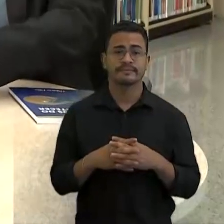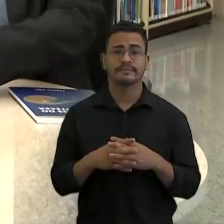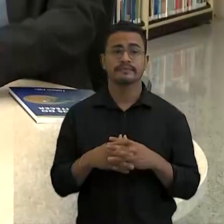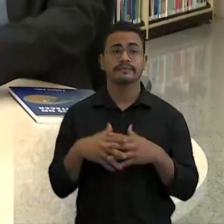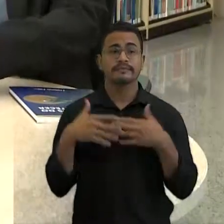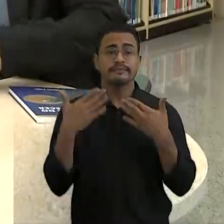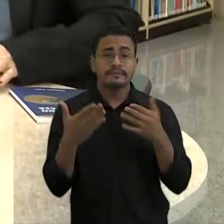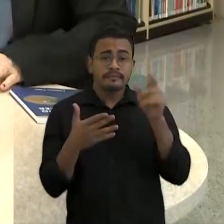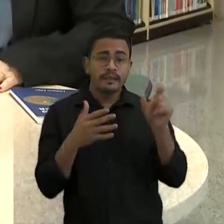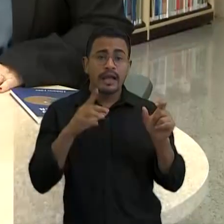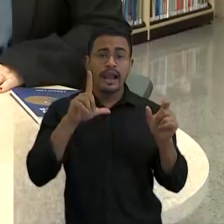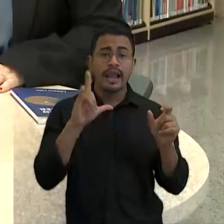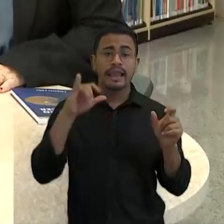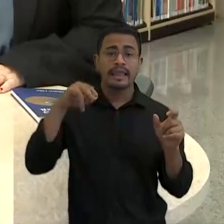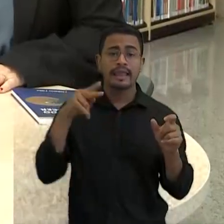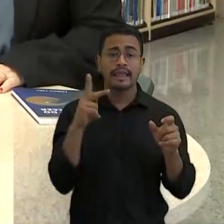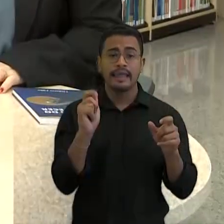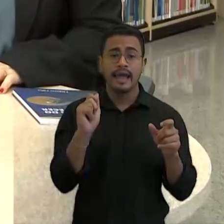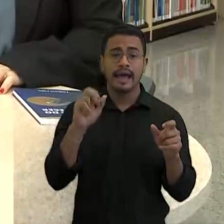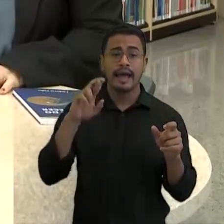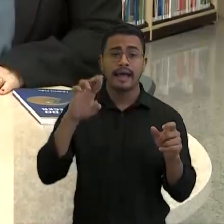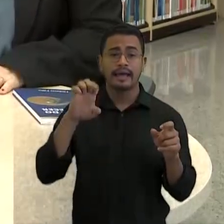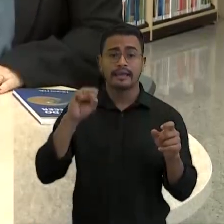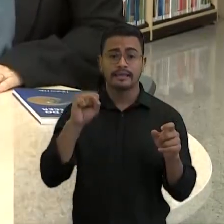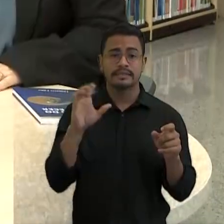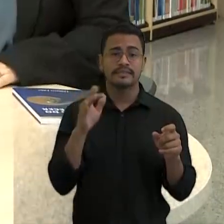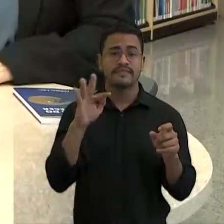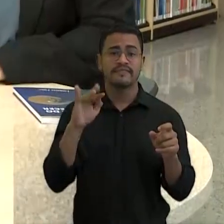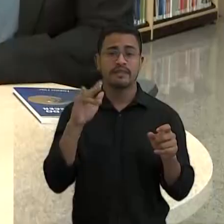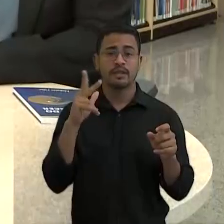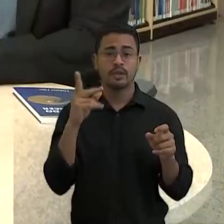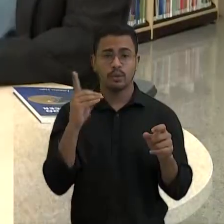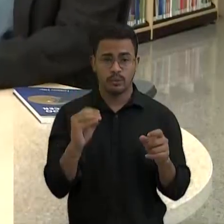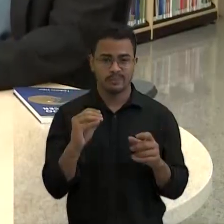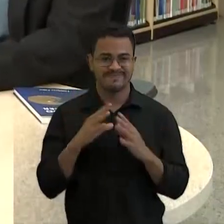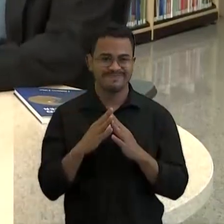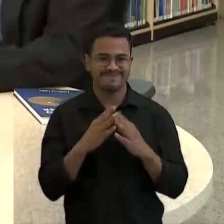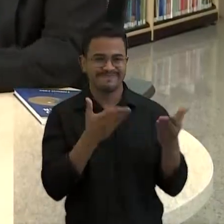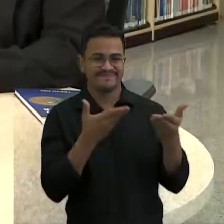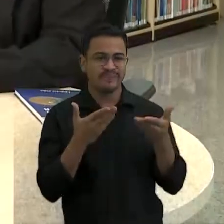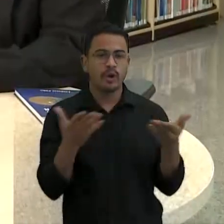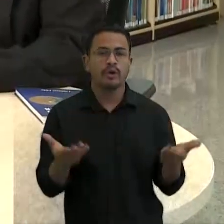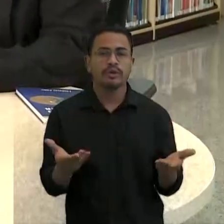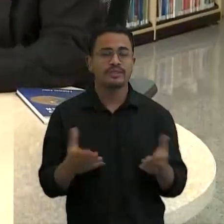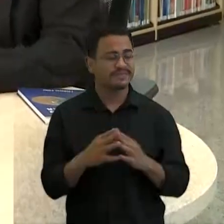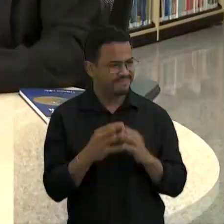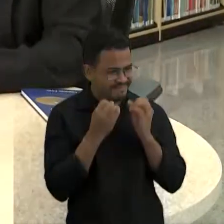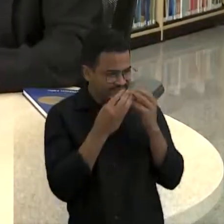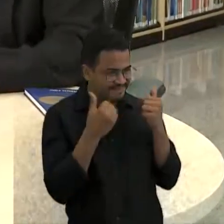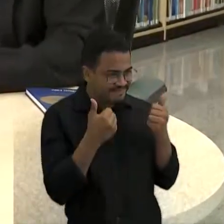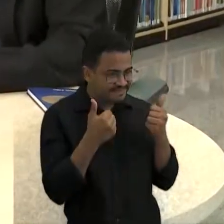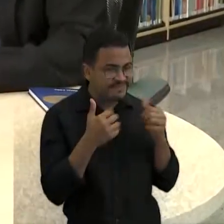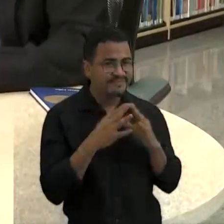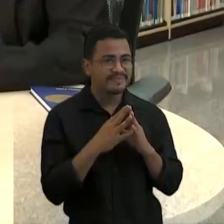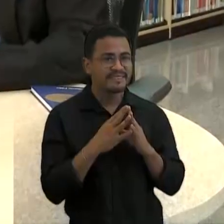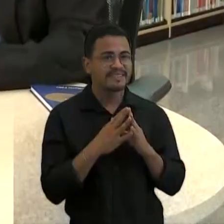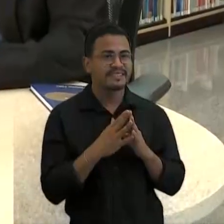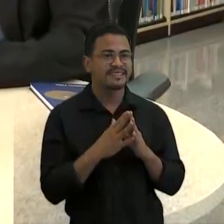poeta Linhares Filho é o nosso convidado de hoje. Como vai? Tudo bem, querido